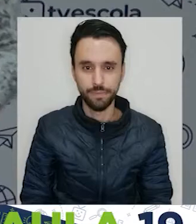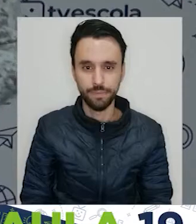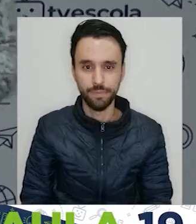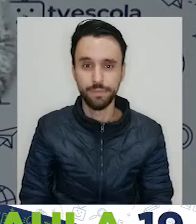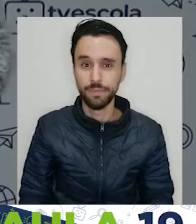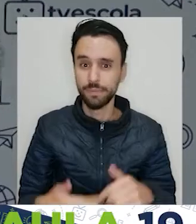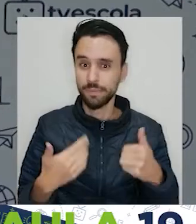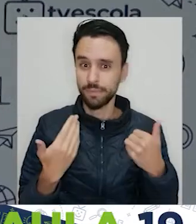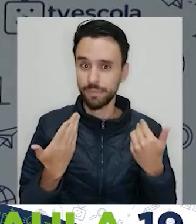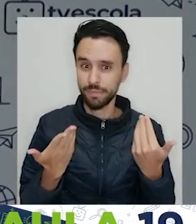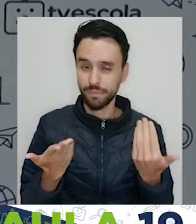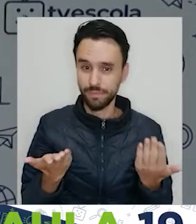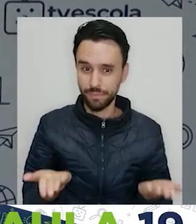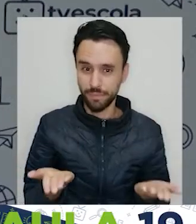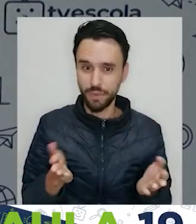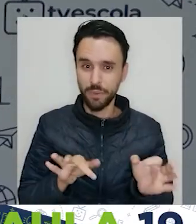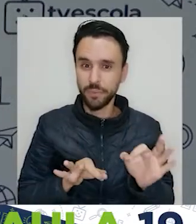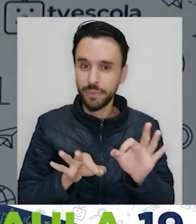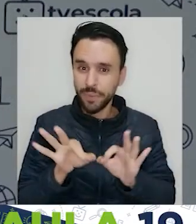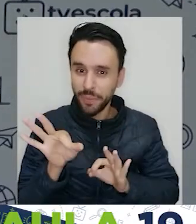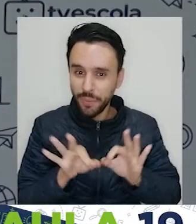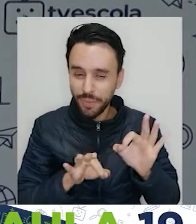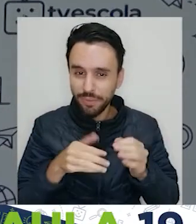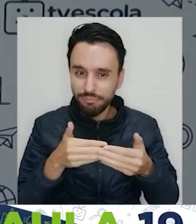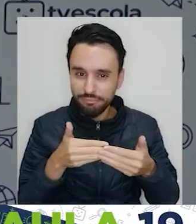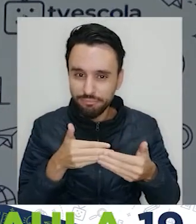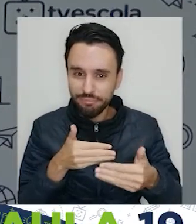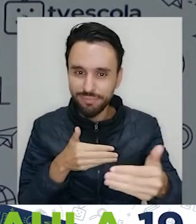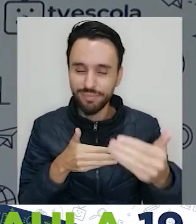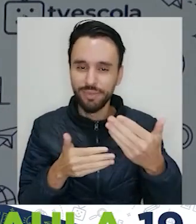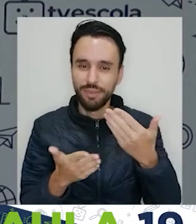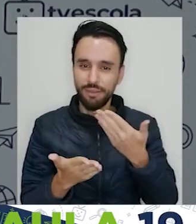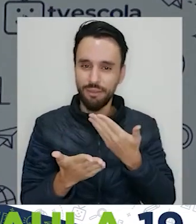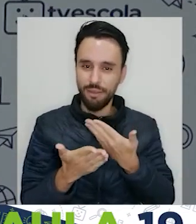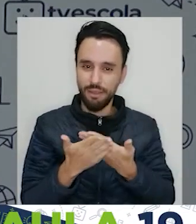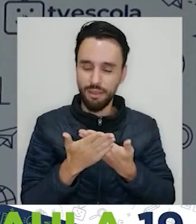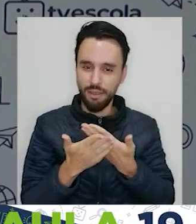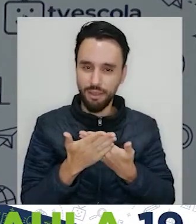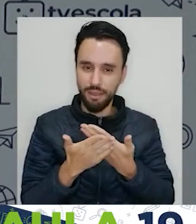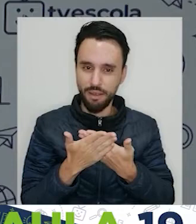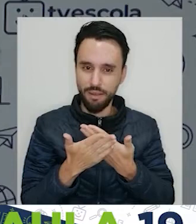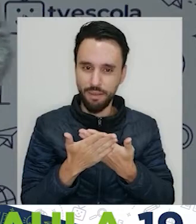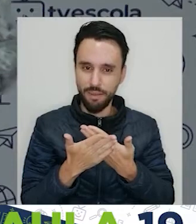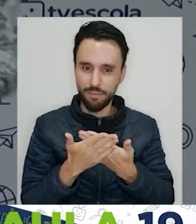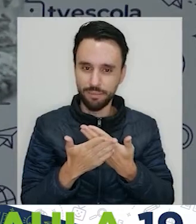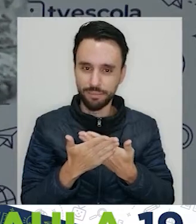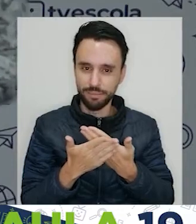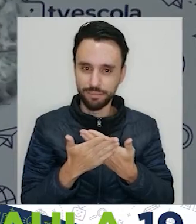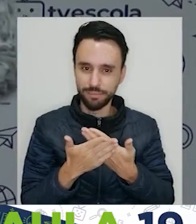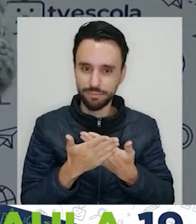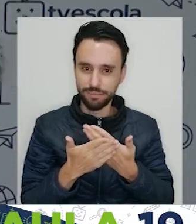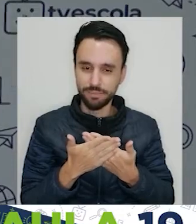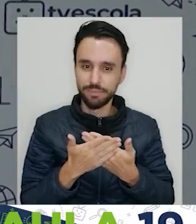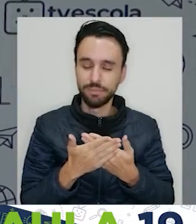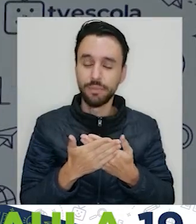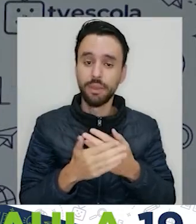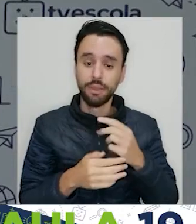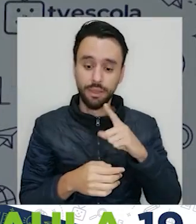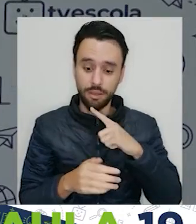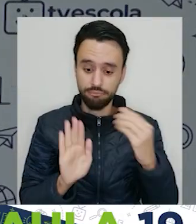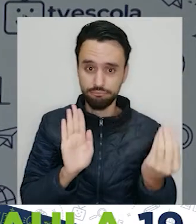Organizado, então vamos continuar a nossa aula. A próxima coisa que temos lá na nossa rotina é o